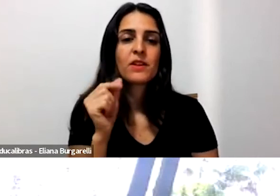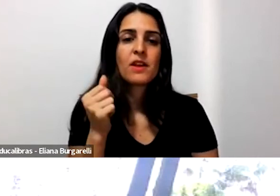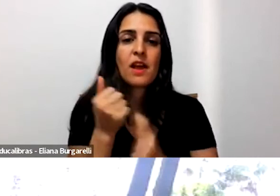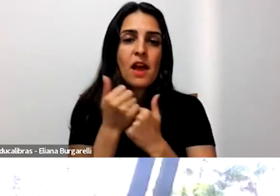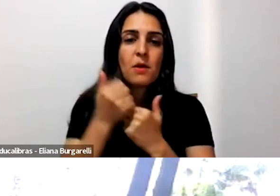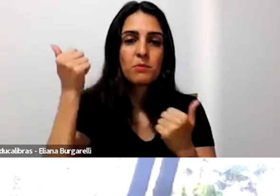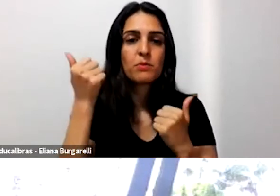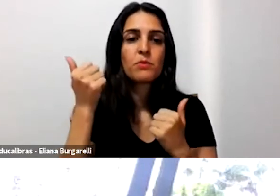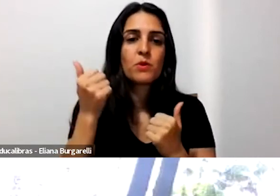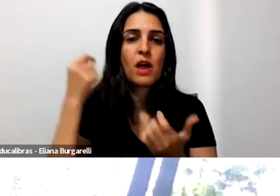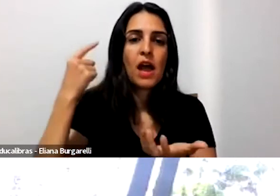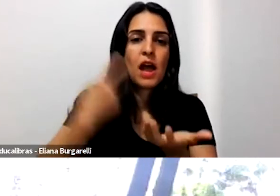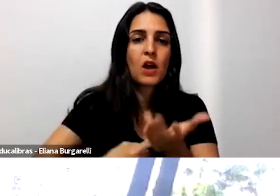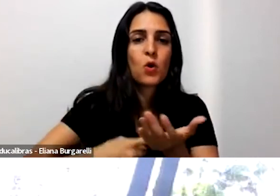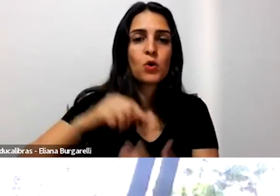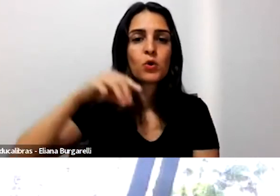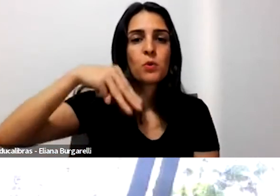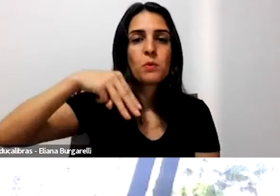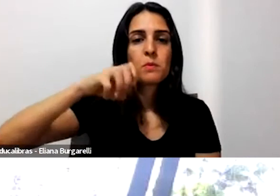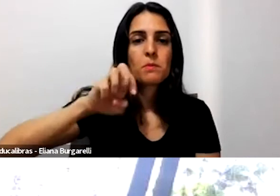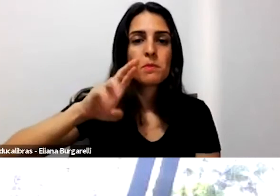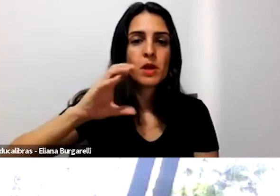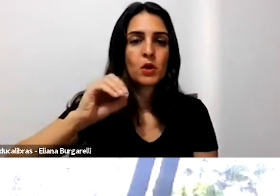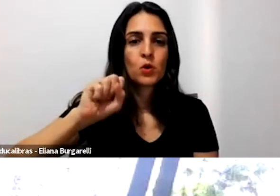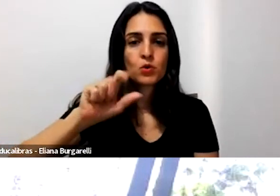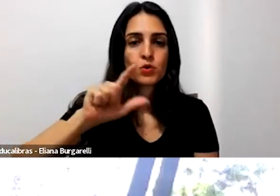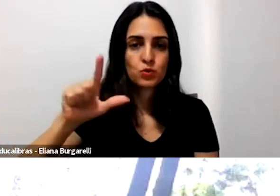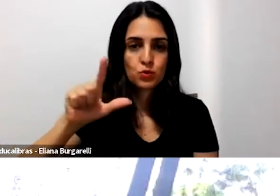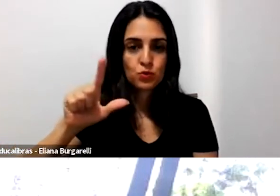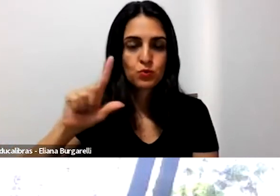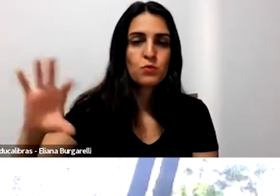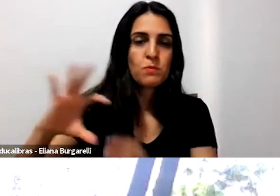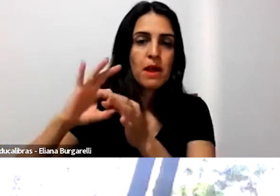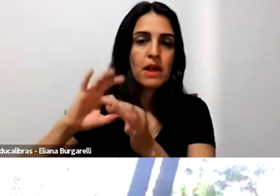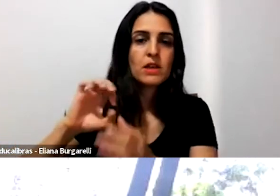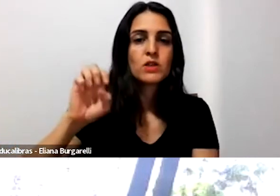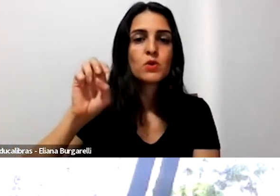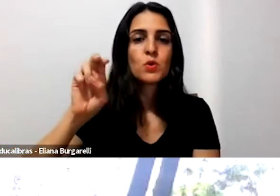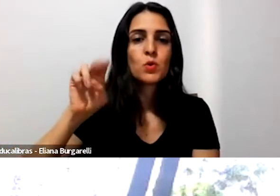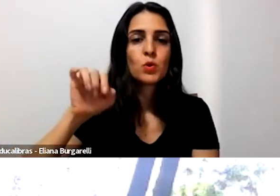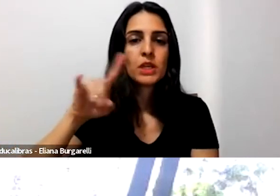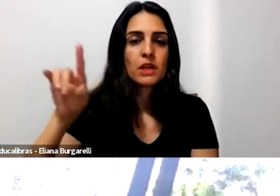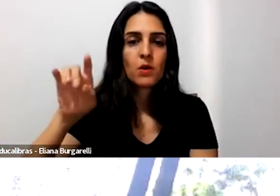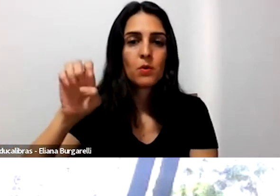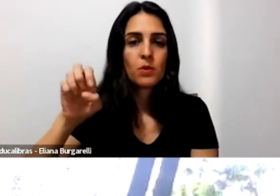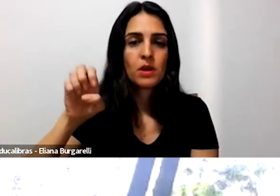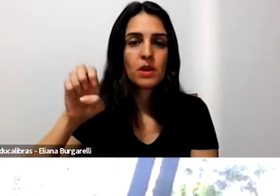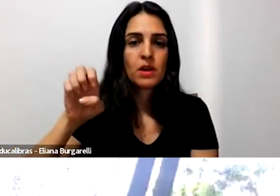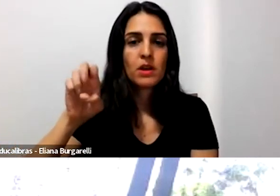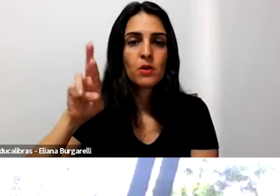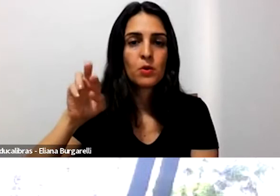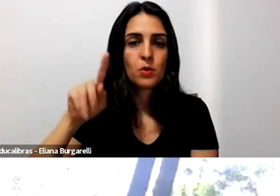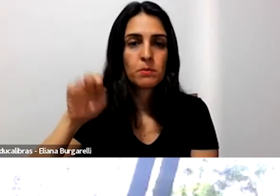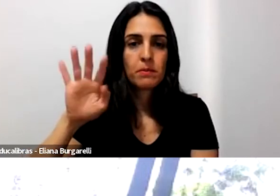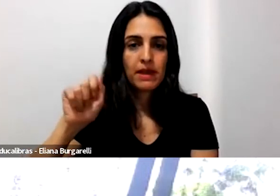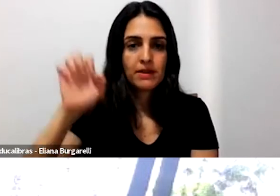também, estamos todos, logicamente, observando, esperando e ver o que vai acontecer. E sabemos que tem aí